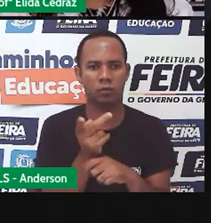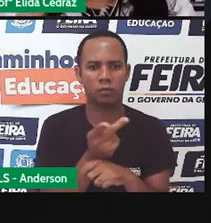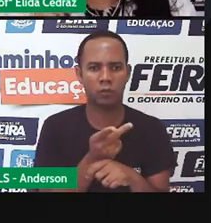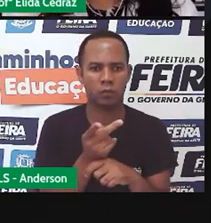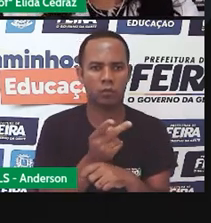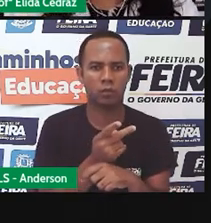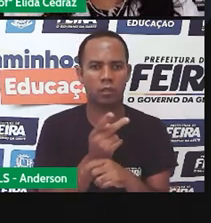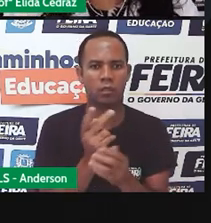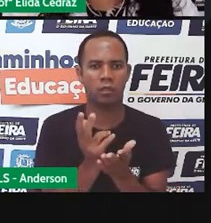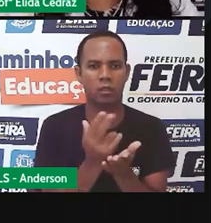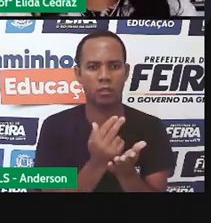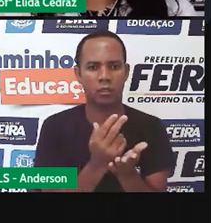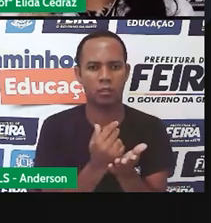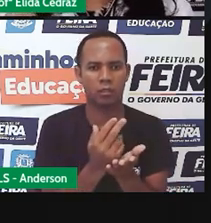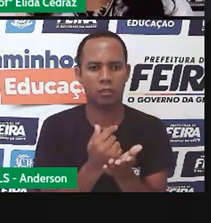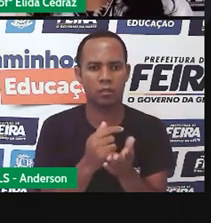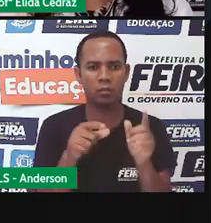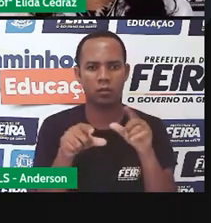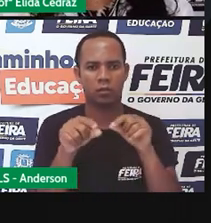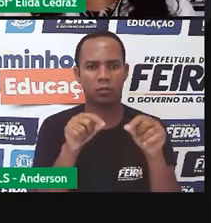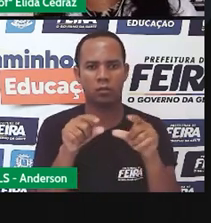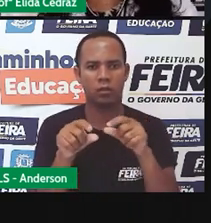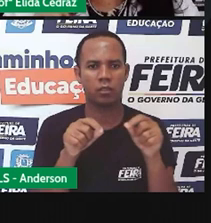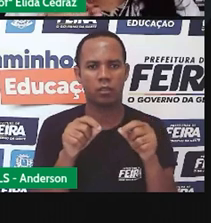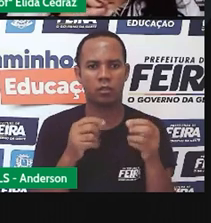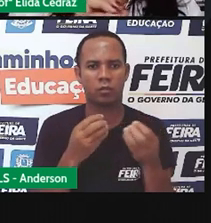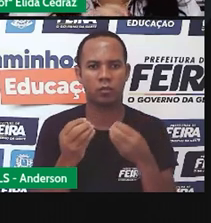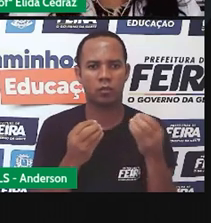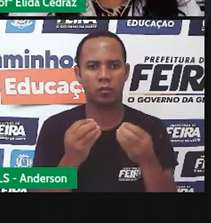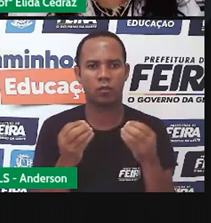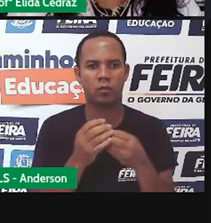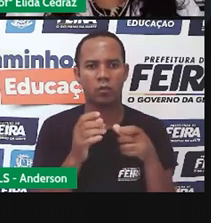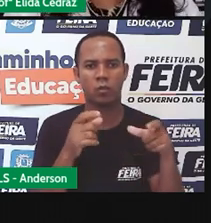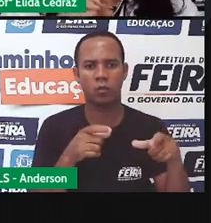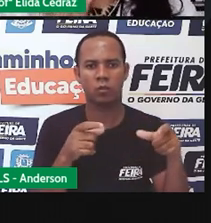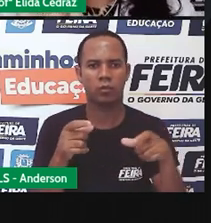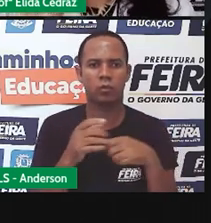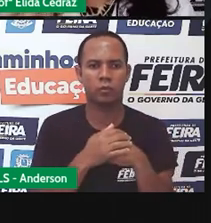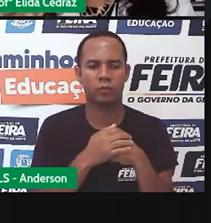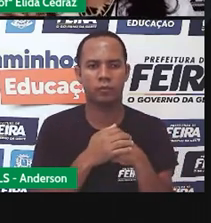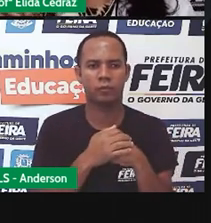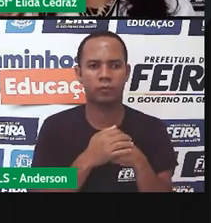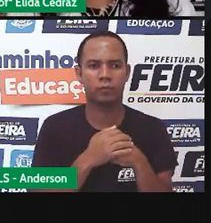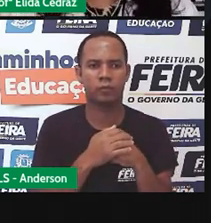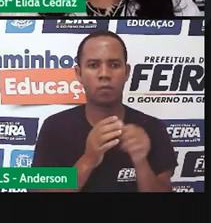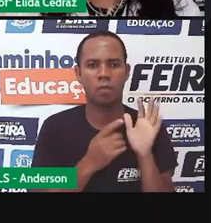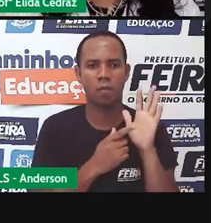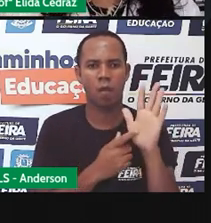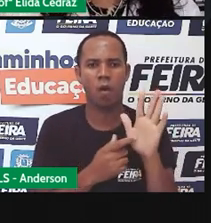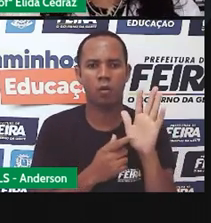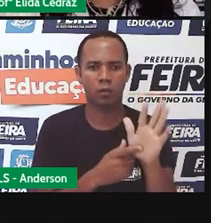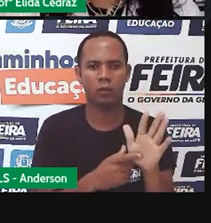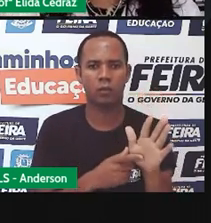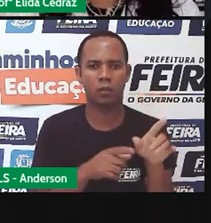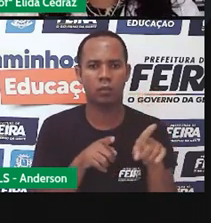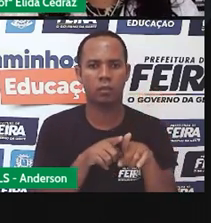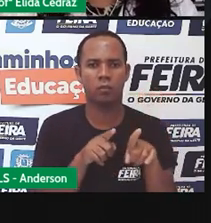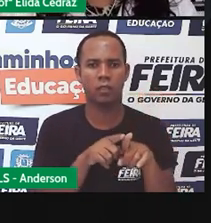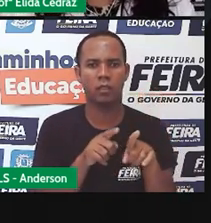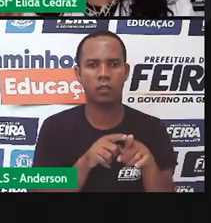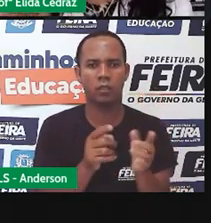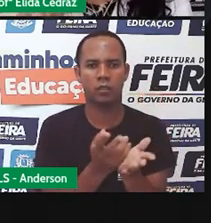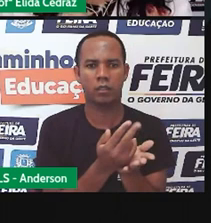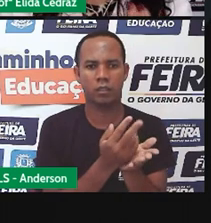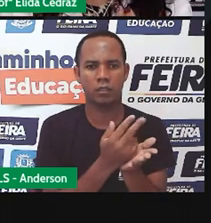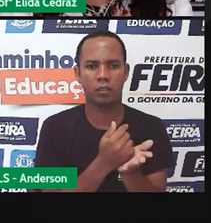desenho registrando as faces dos objetos que representem essas figuras que nós